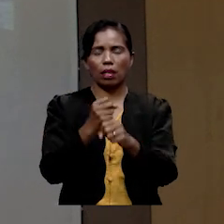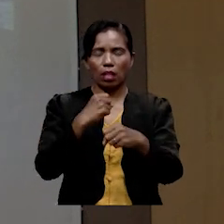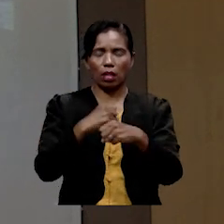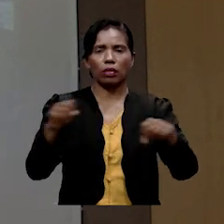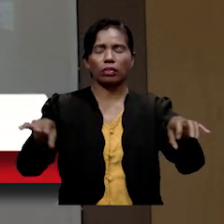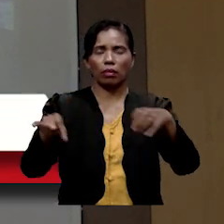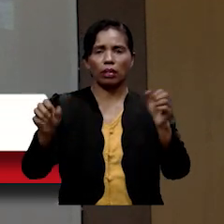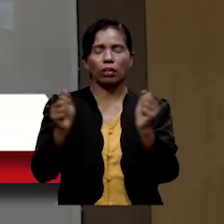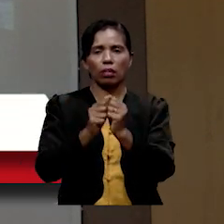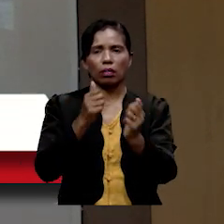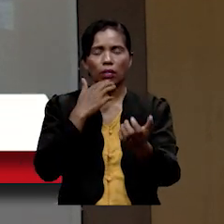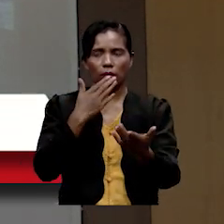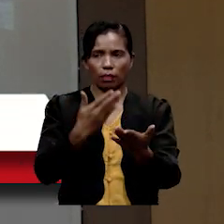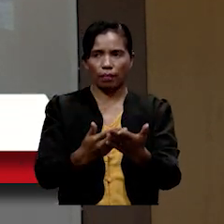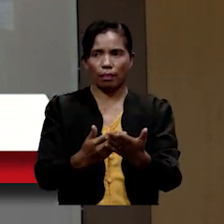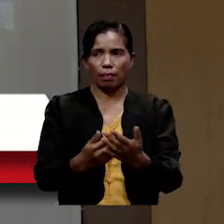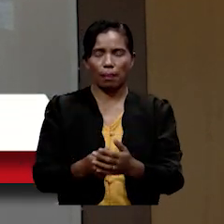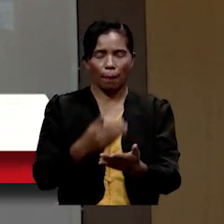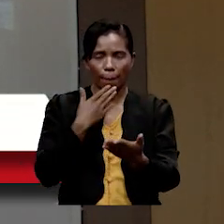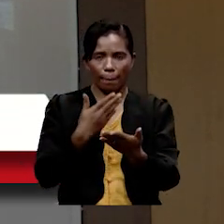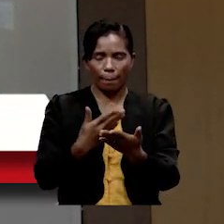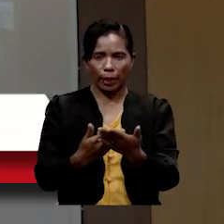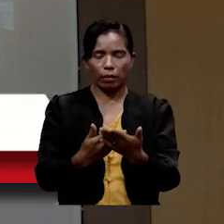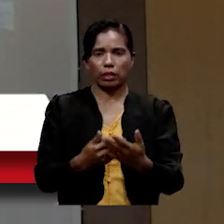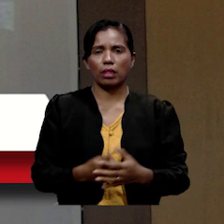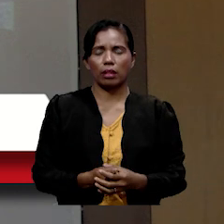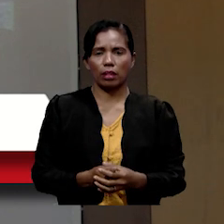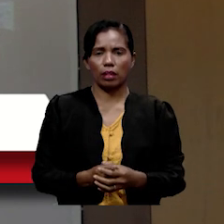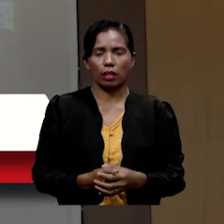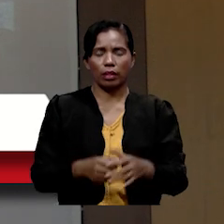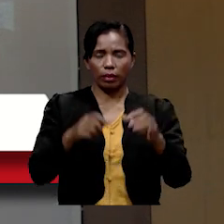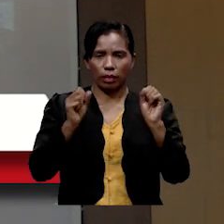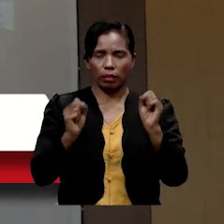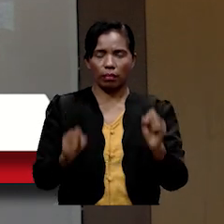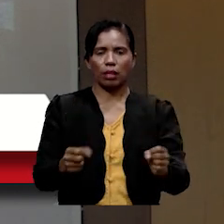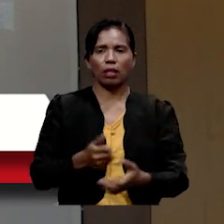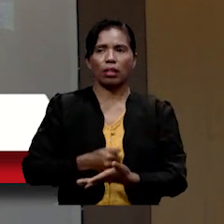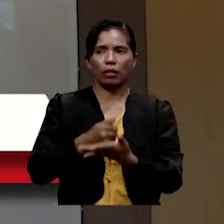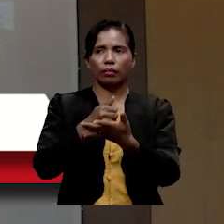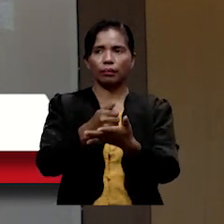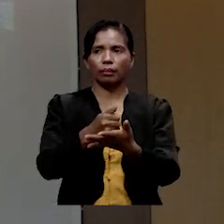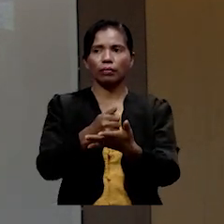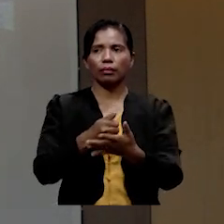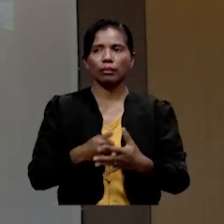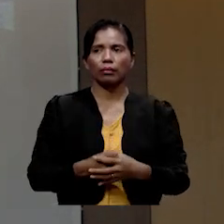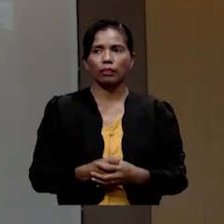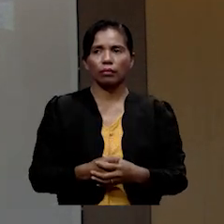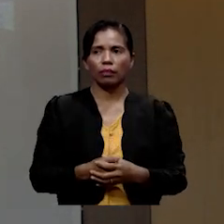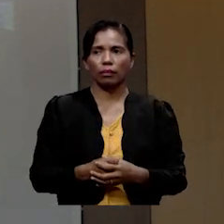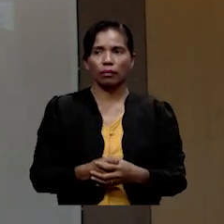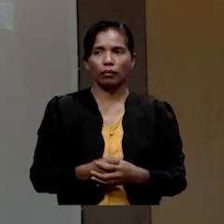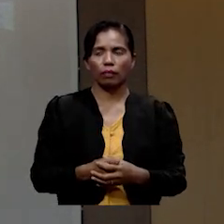ira nebediak, eficiente, no eficaz, para rodi bele halo